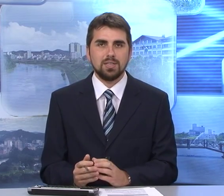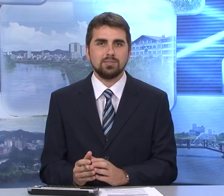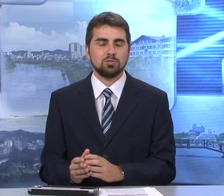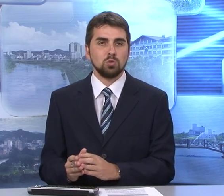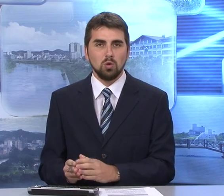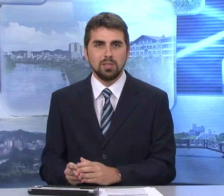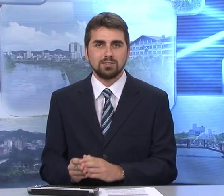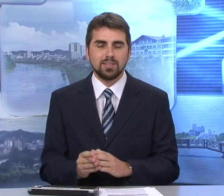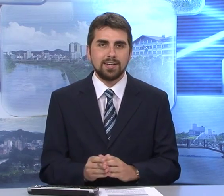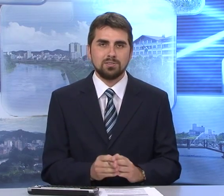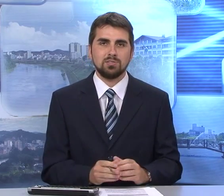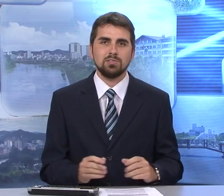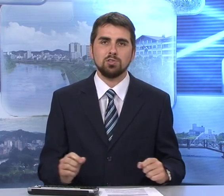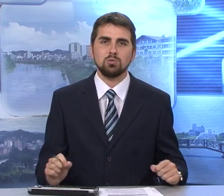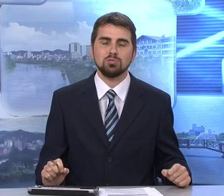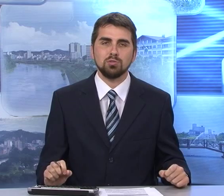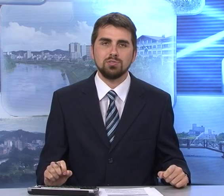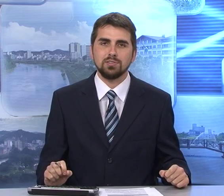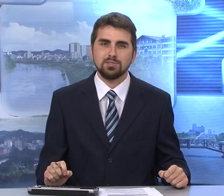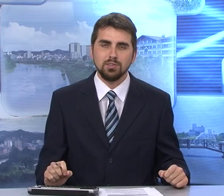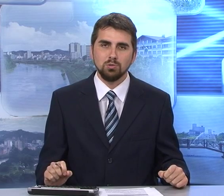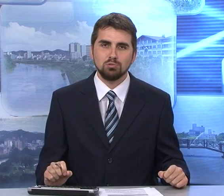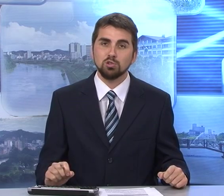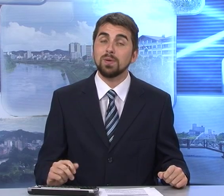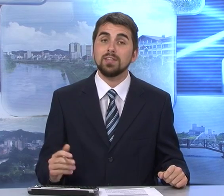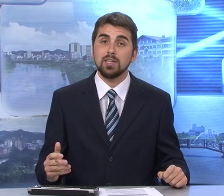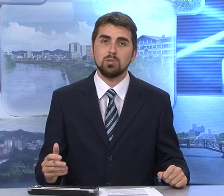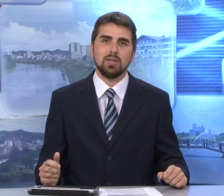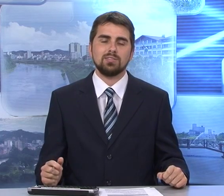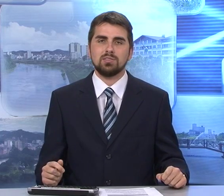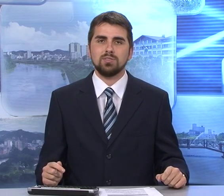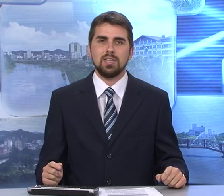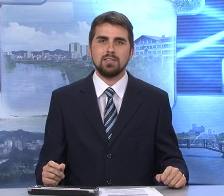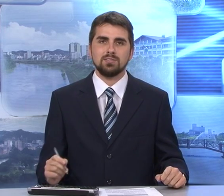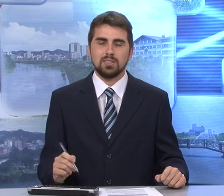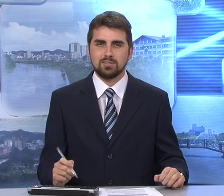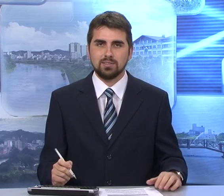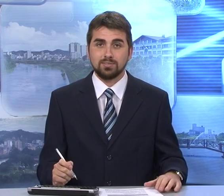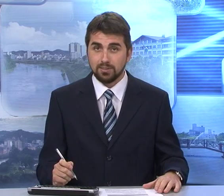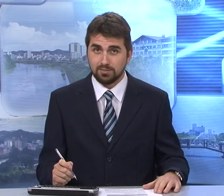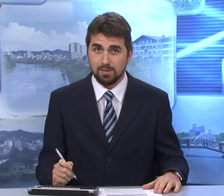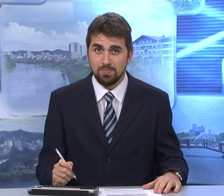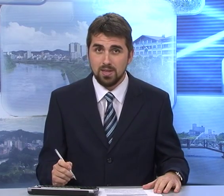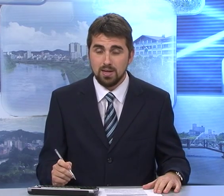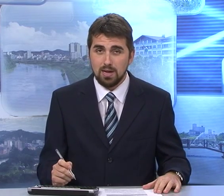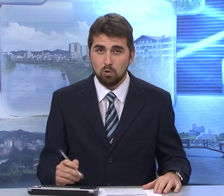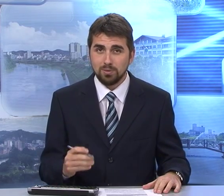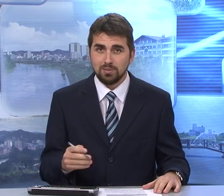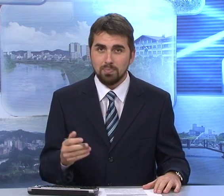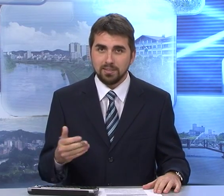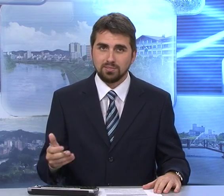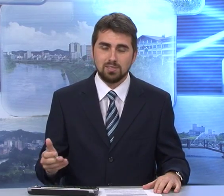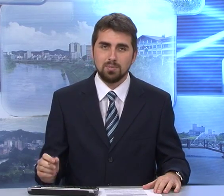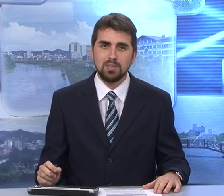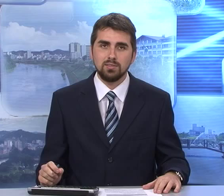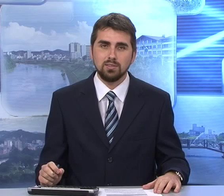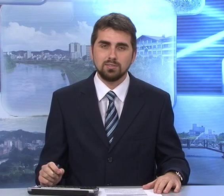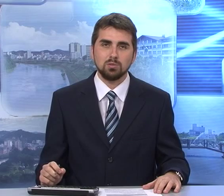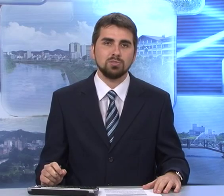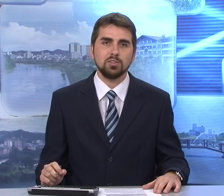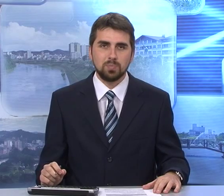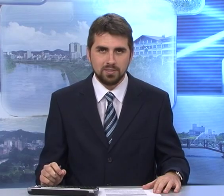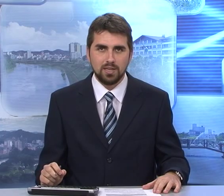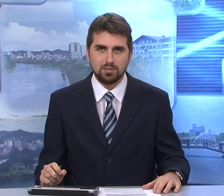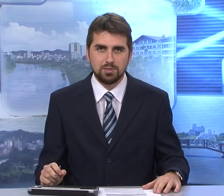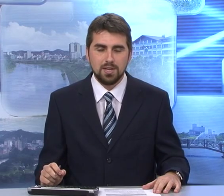enchente. Já as escolas, creches e instituições de ensino suspenderam as atividades nesta sexta. Algumas empresas também